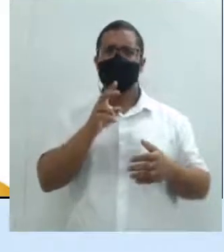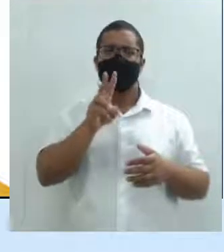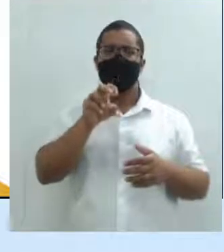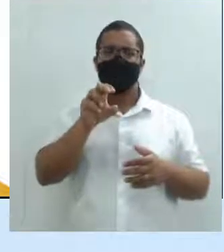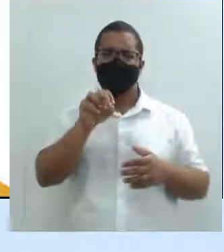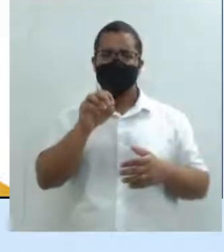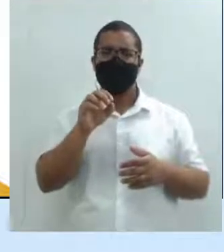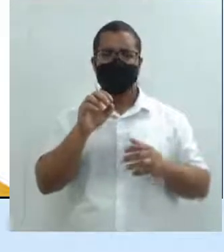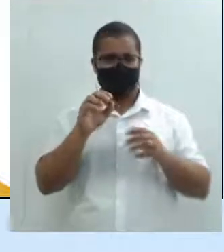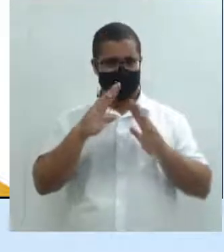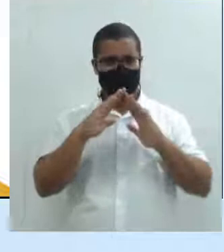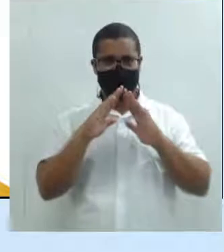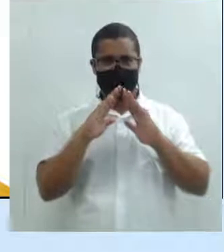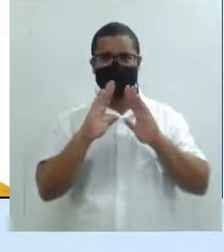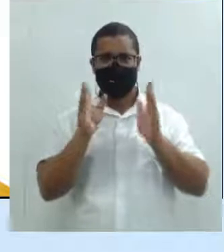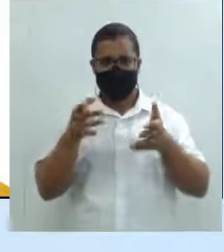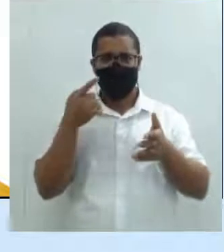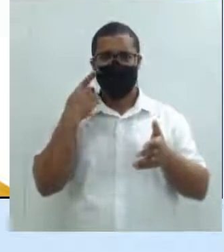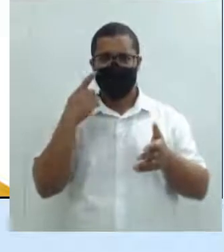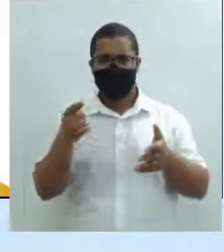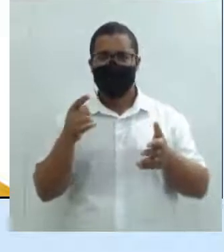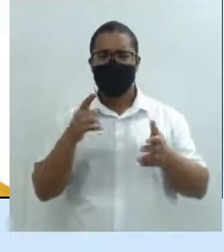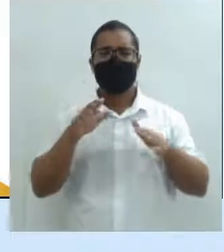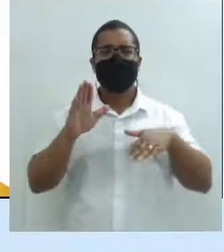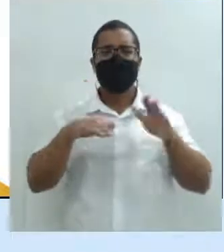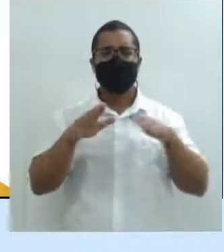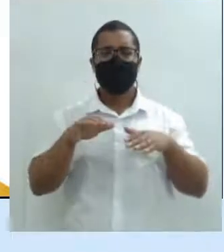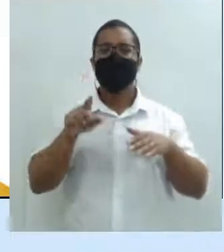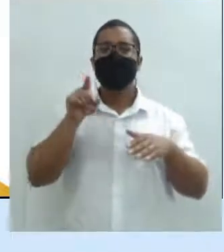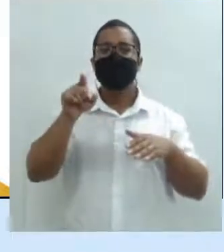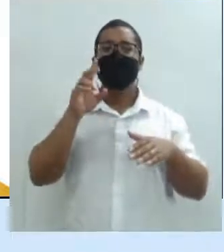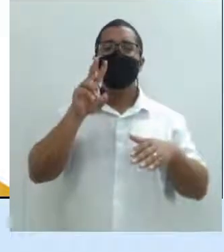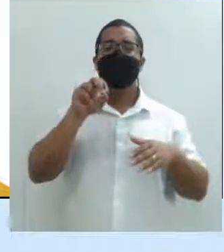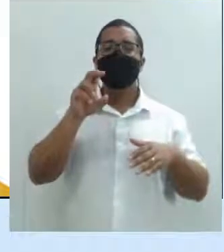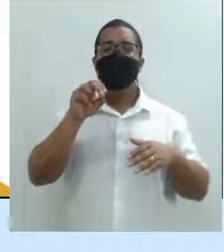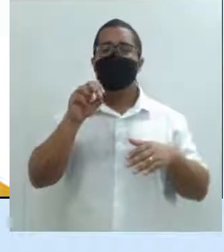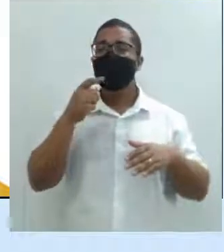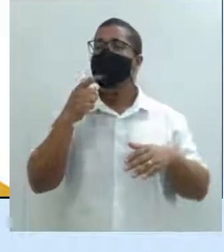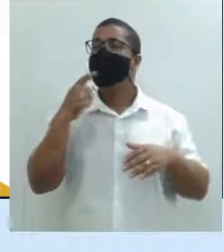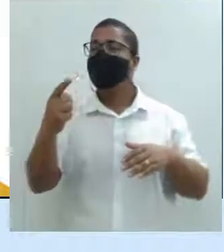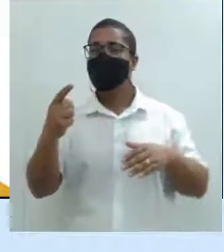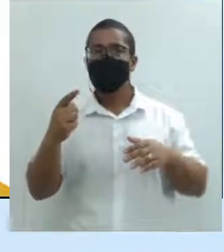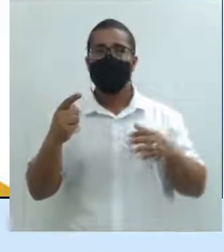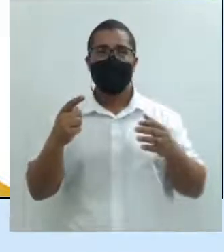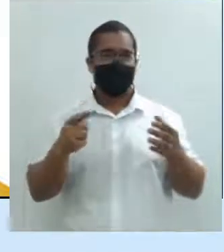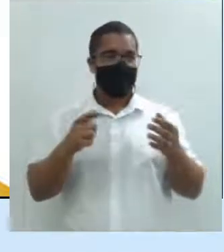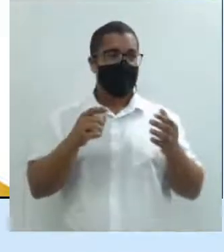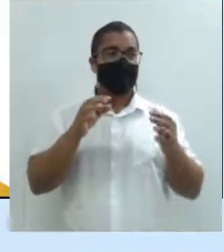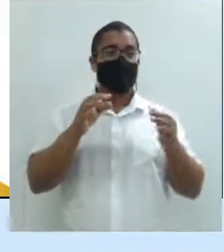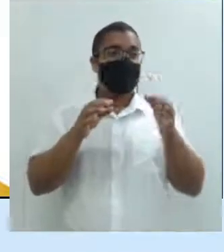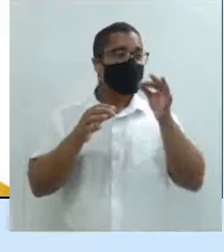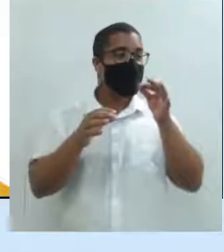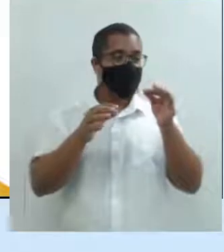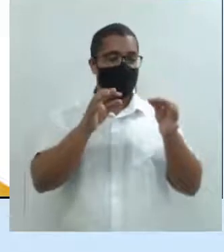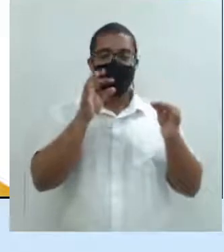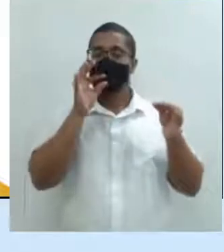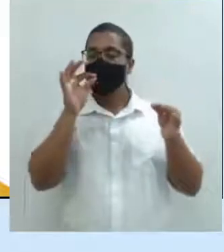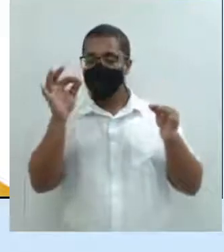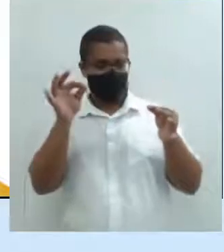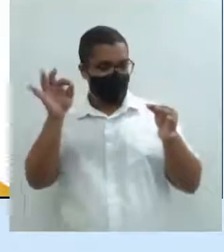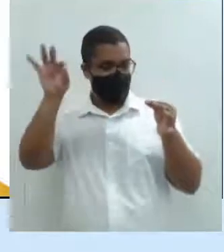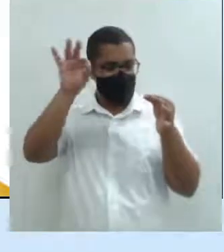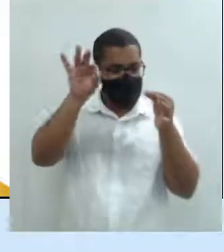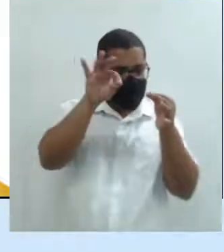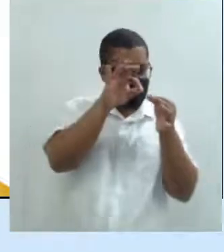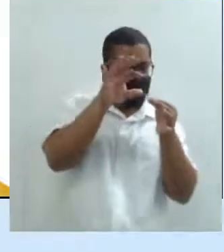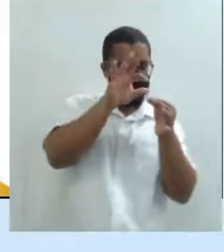deve ter recebido esse pedido, né, da vozinha. Coloca, por favor, a linha aqui na agulha, né?